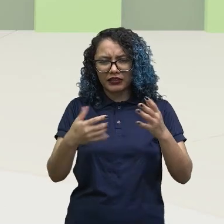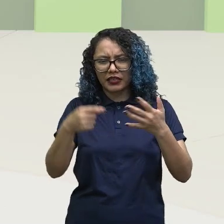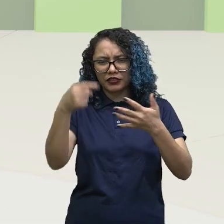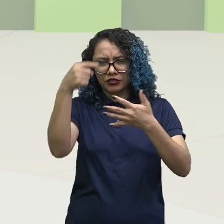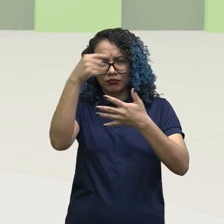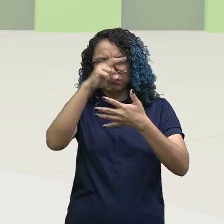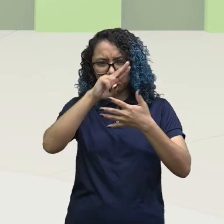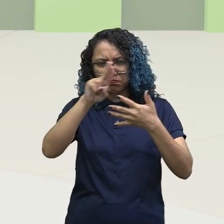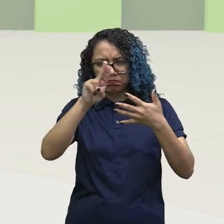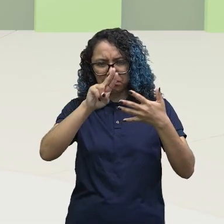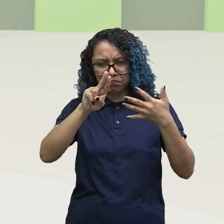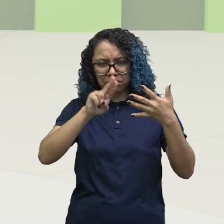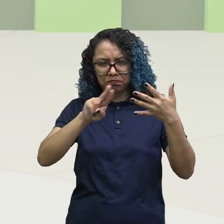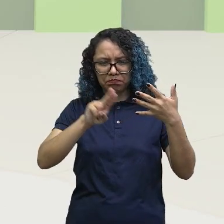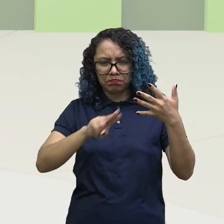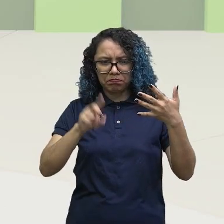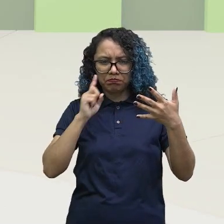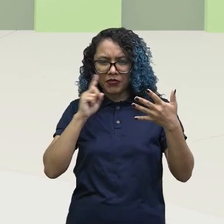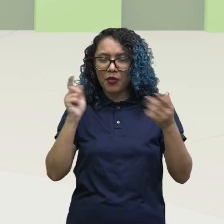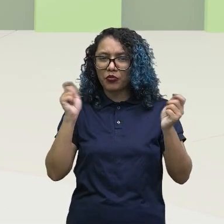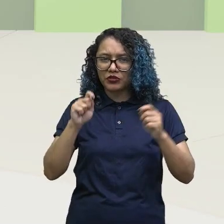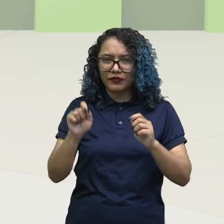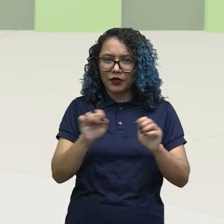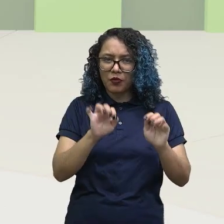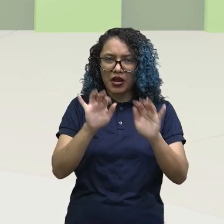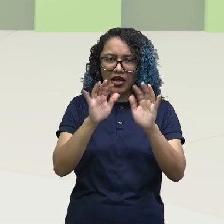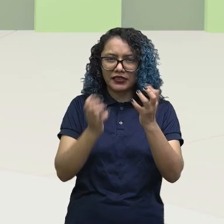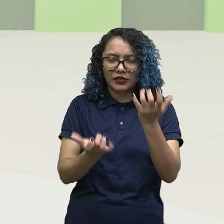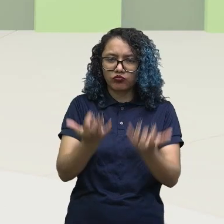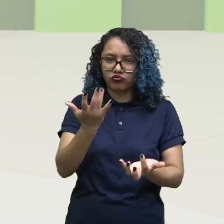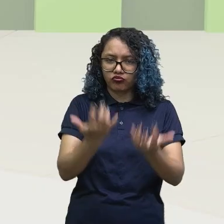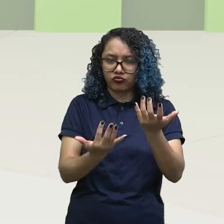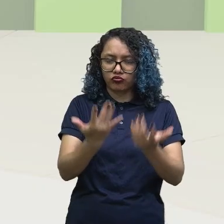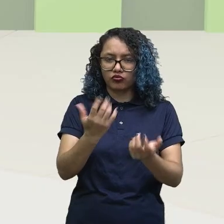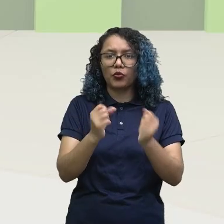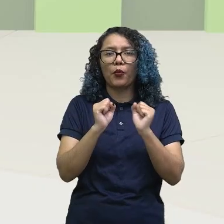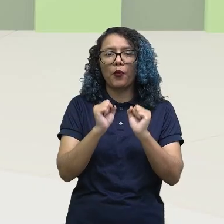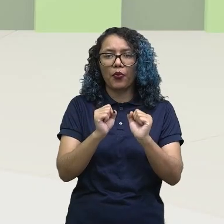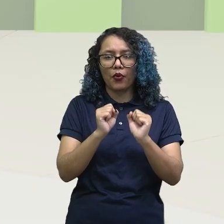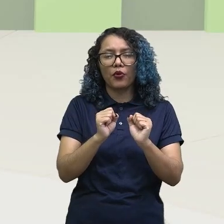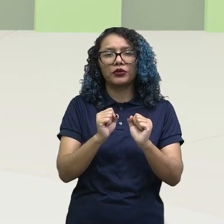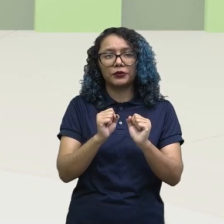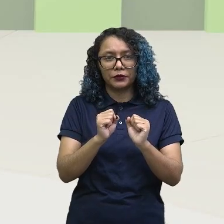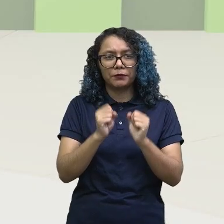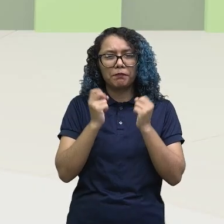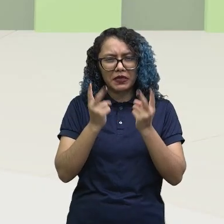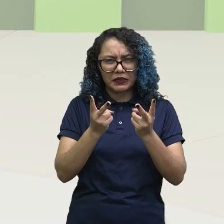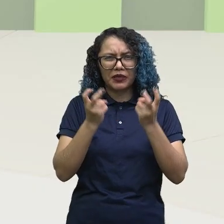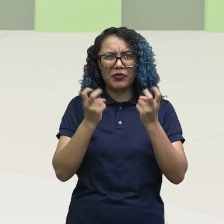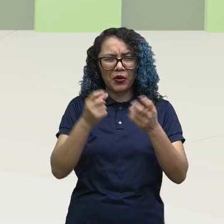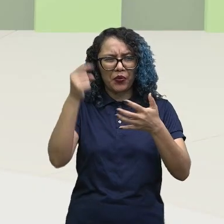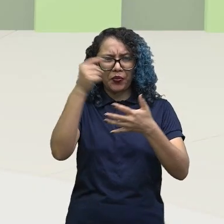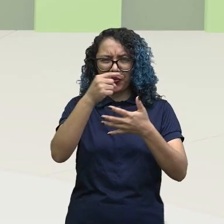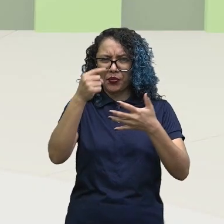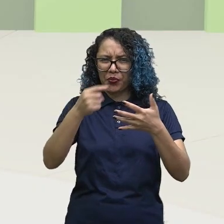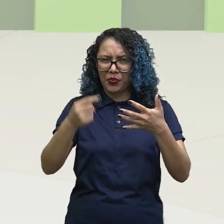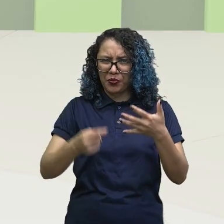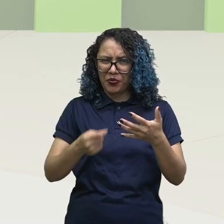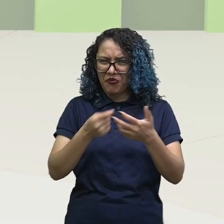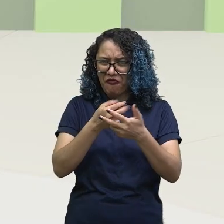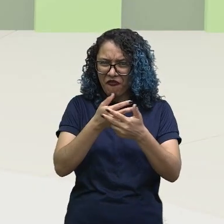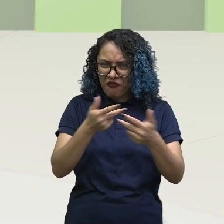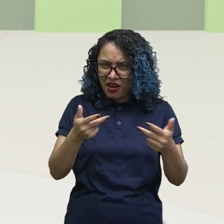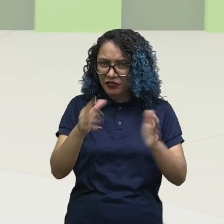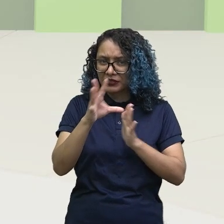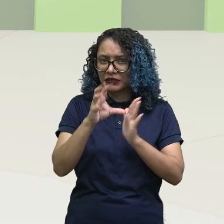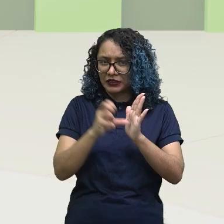autoaquecíveis e emite gás inflamável. Para essa placa só, olha aí quanta coisa que a gente tem ali, né? E o